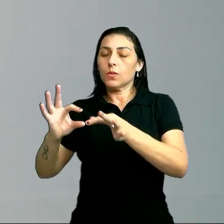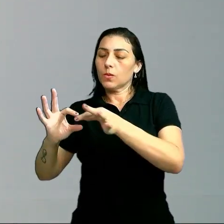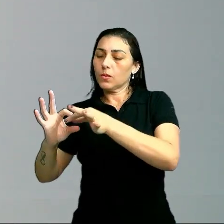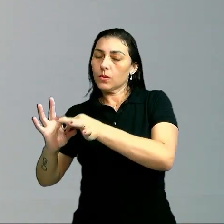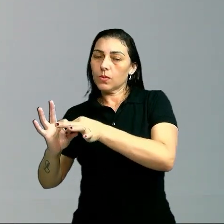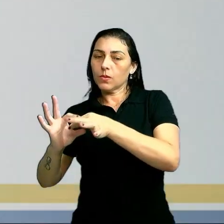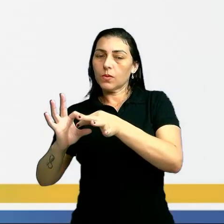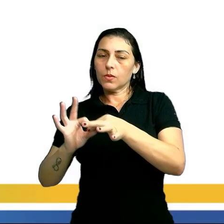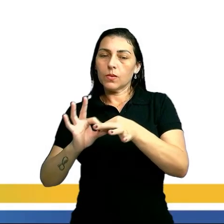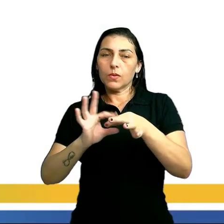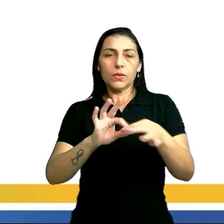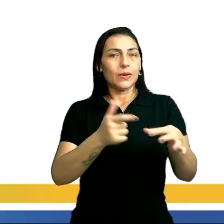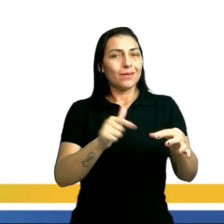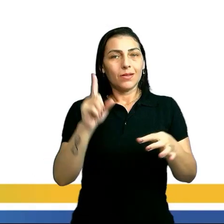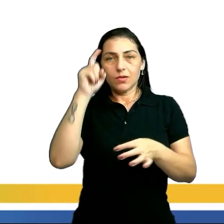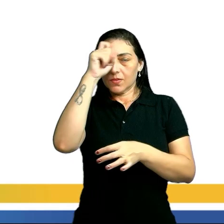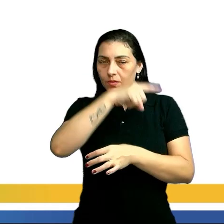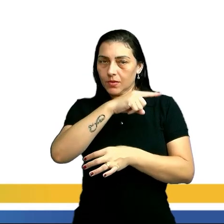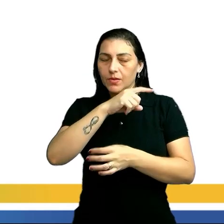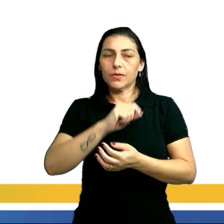muita dificuldade nesse sentido.